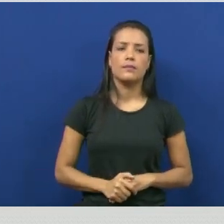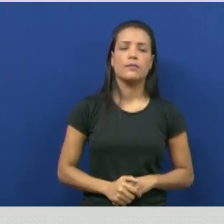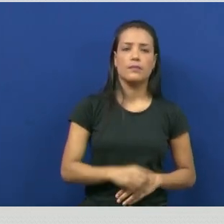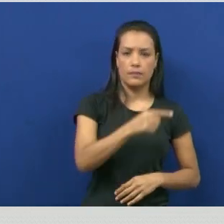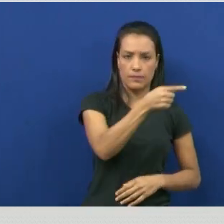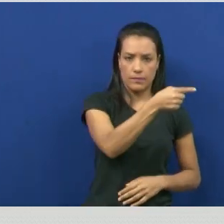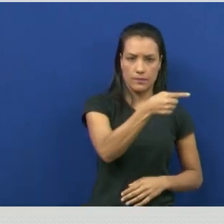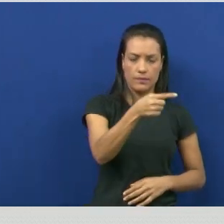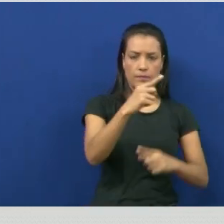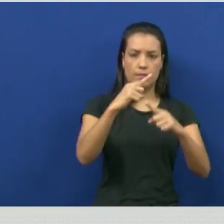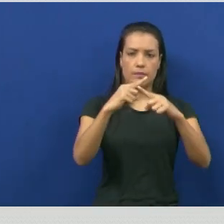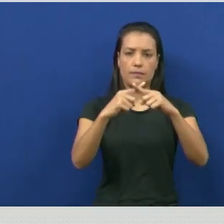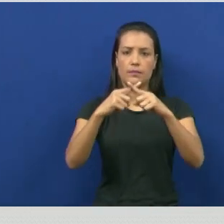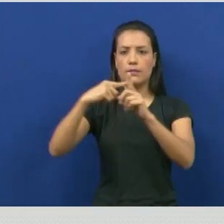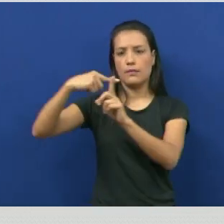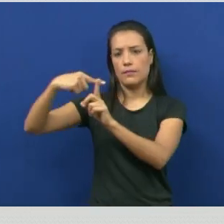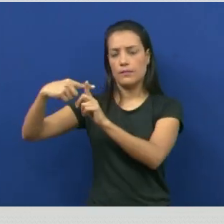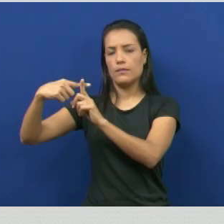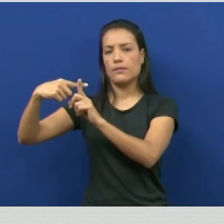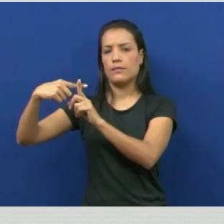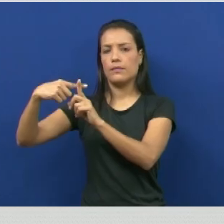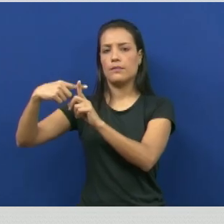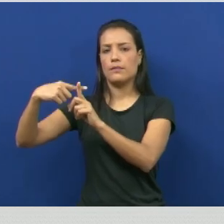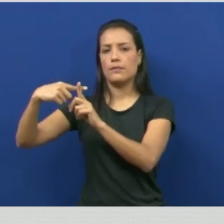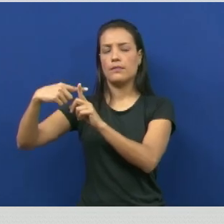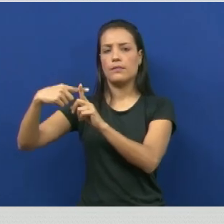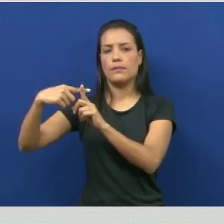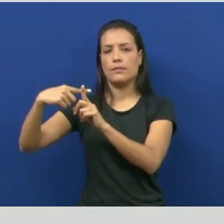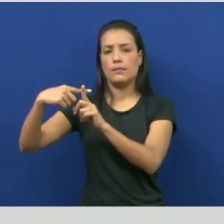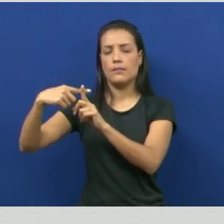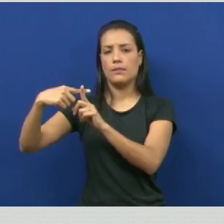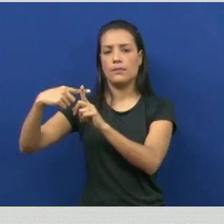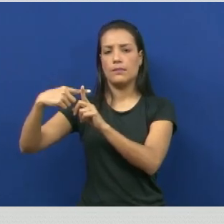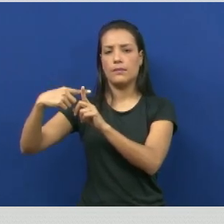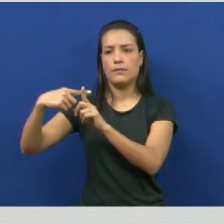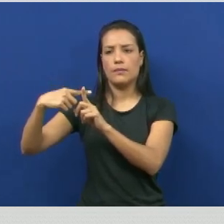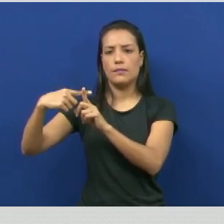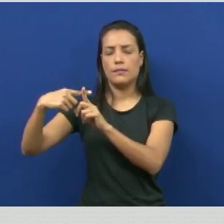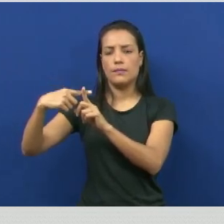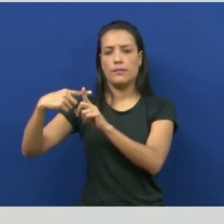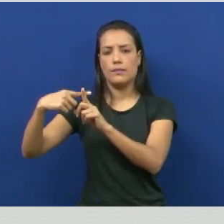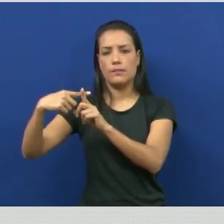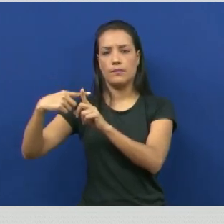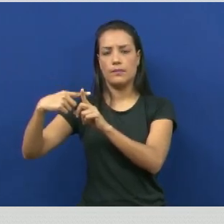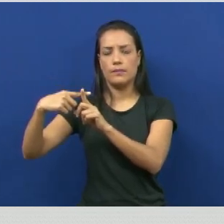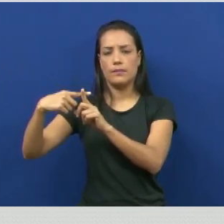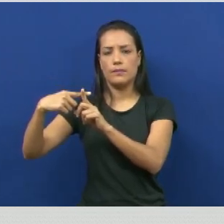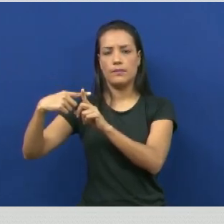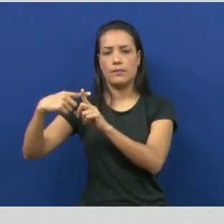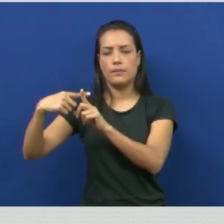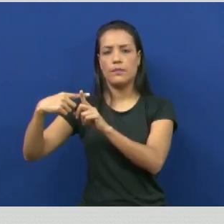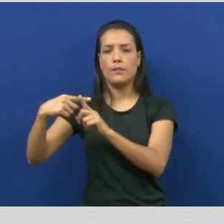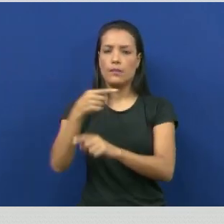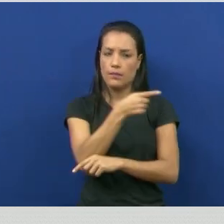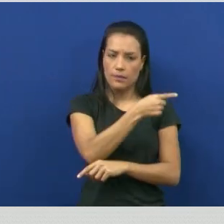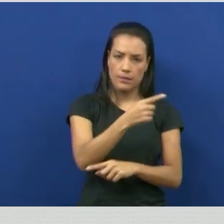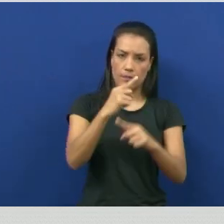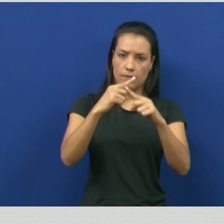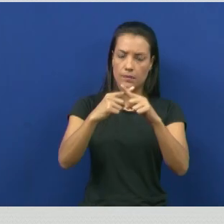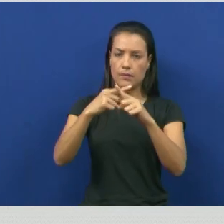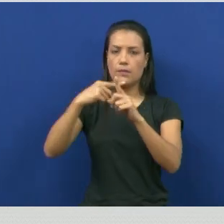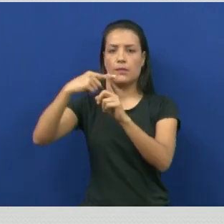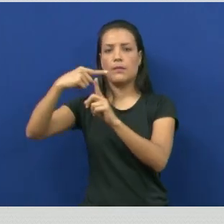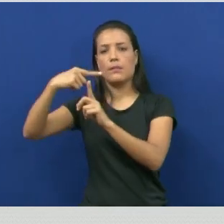Menos vezes mais é aquela ali que eu não circulei para vocês, ó. Menos vezes mais vai dar